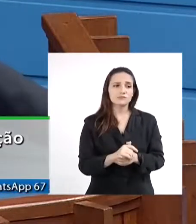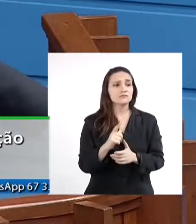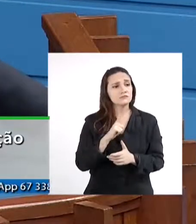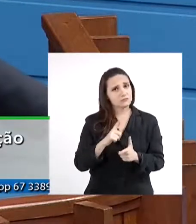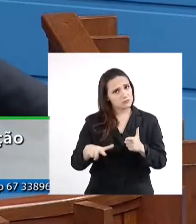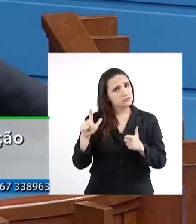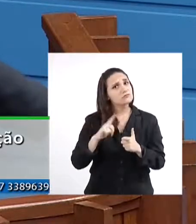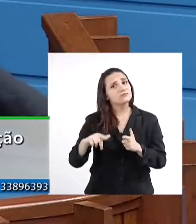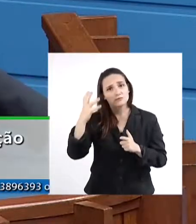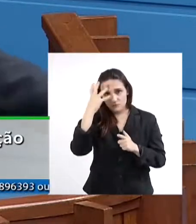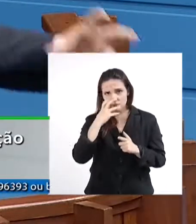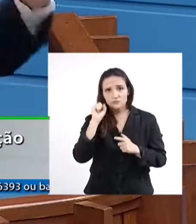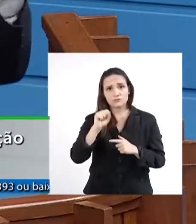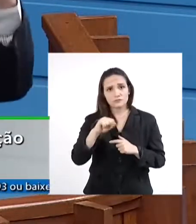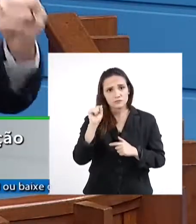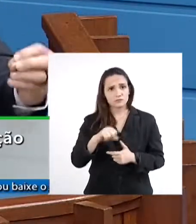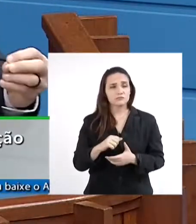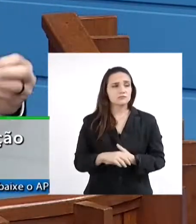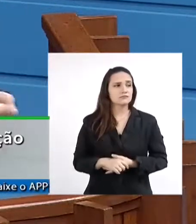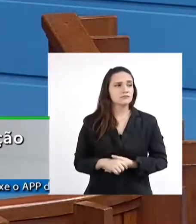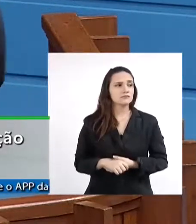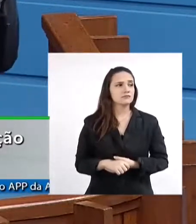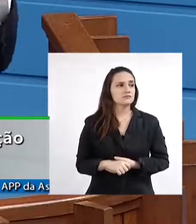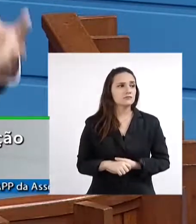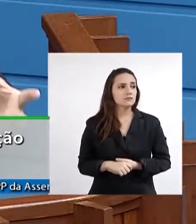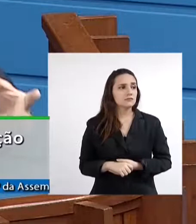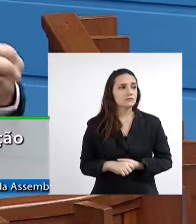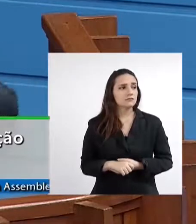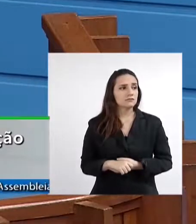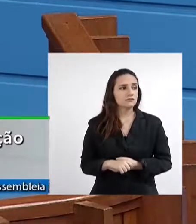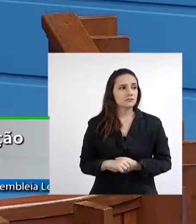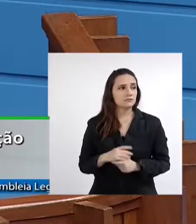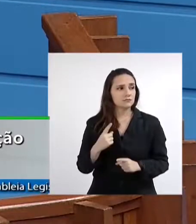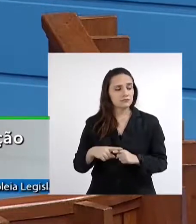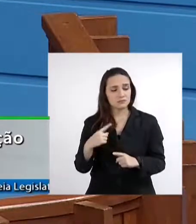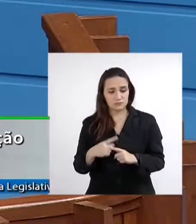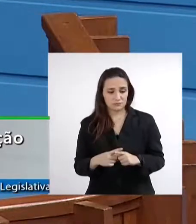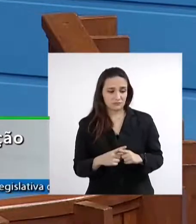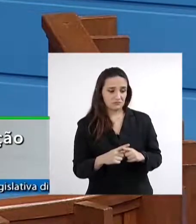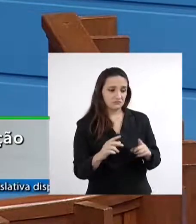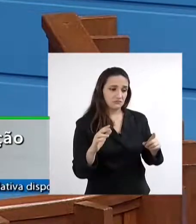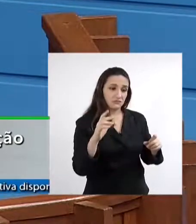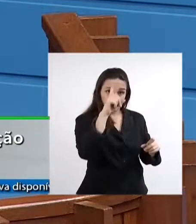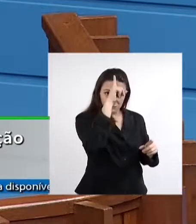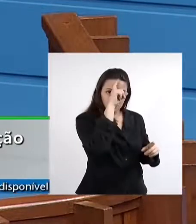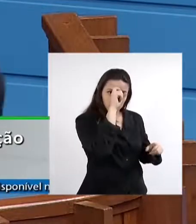muito sério, porque acaba superlotando o hospital